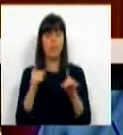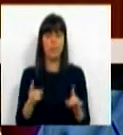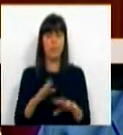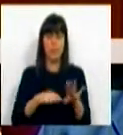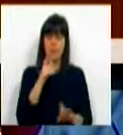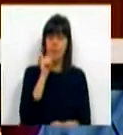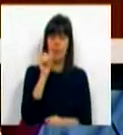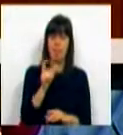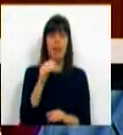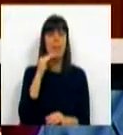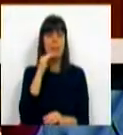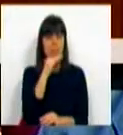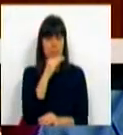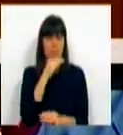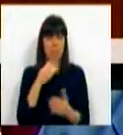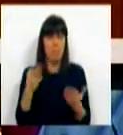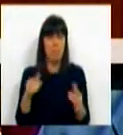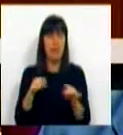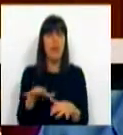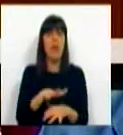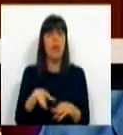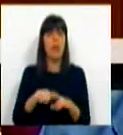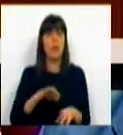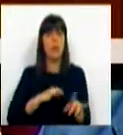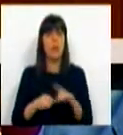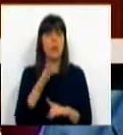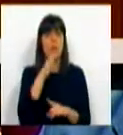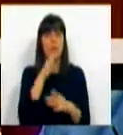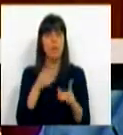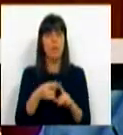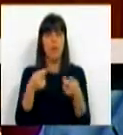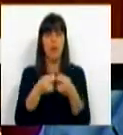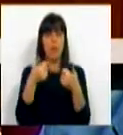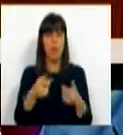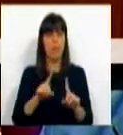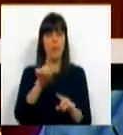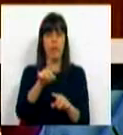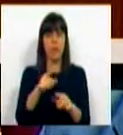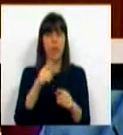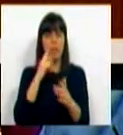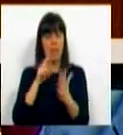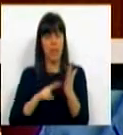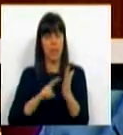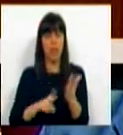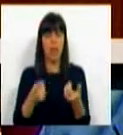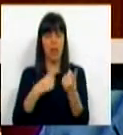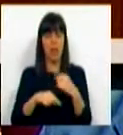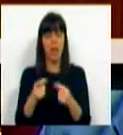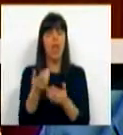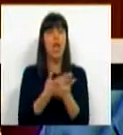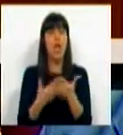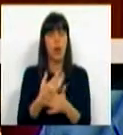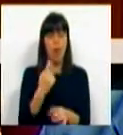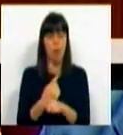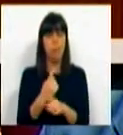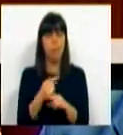a palavra arrefecimento neste contexto, Sr. Deputado, não só não lhe fica bem do ponto de vista literário, como do ponto de vista económico,